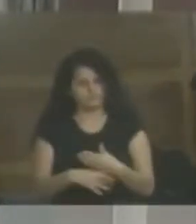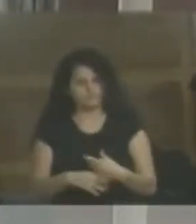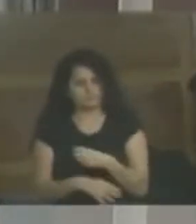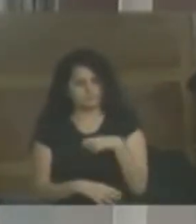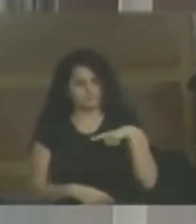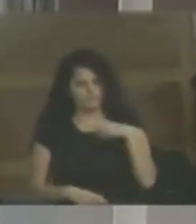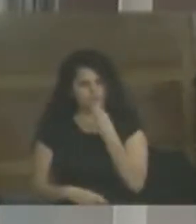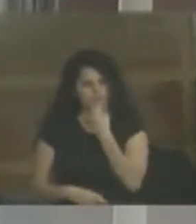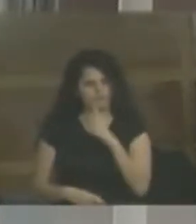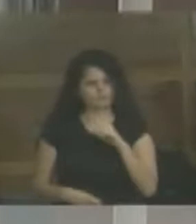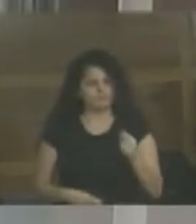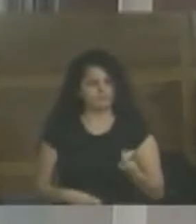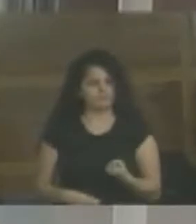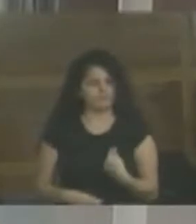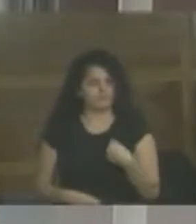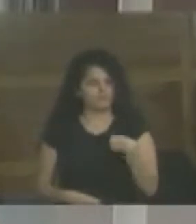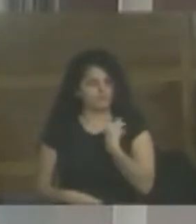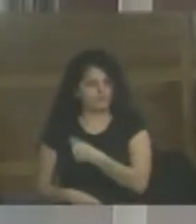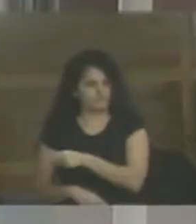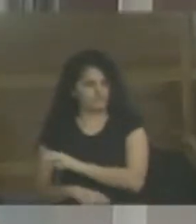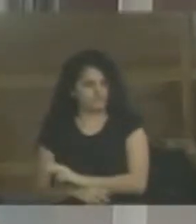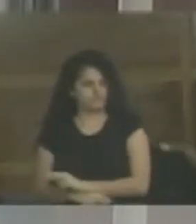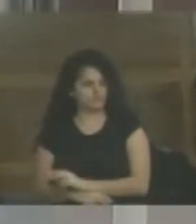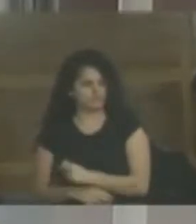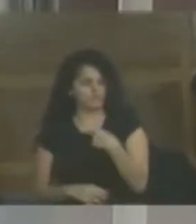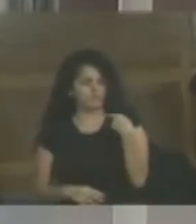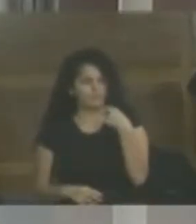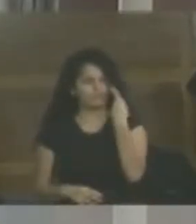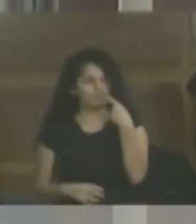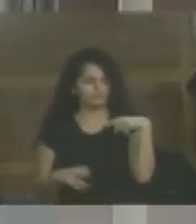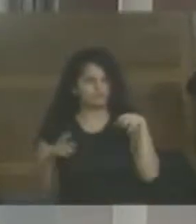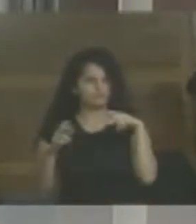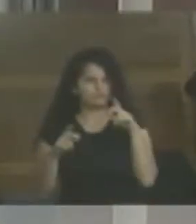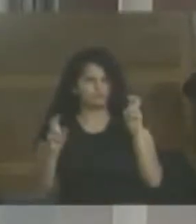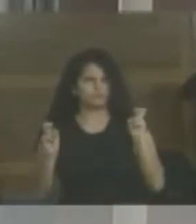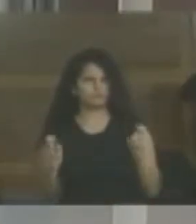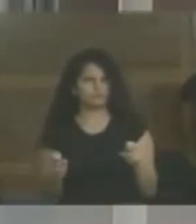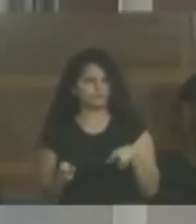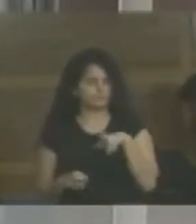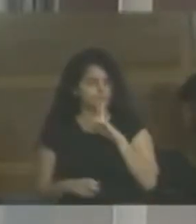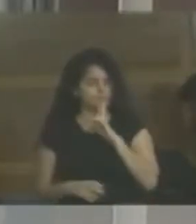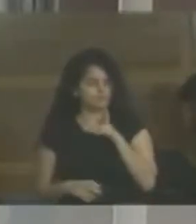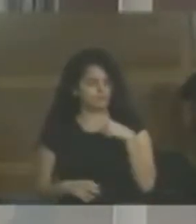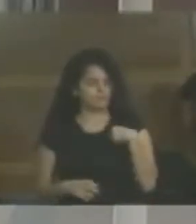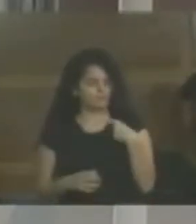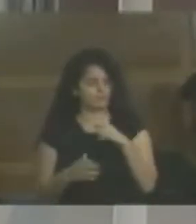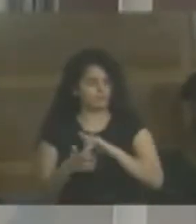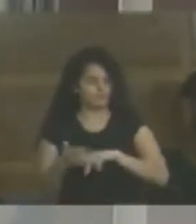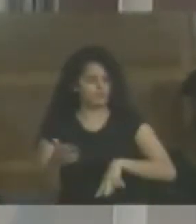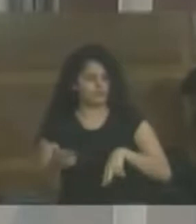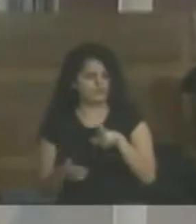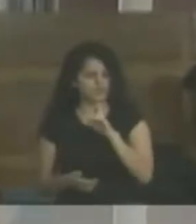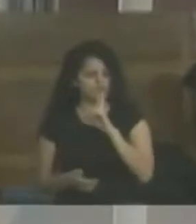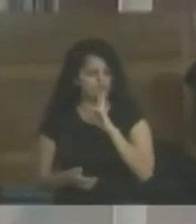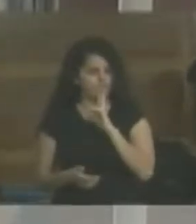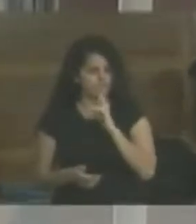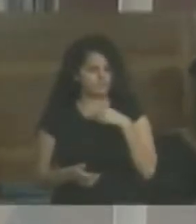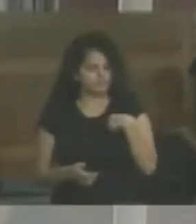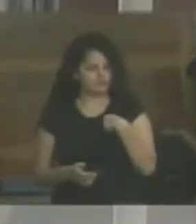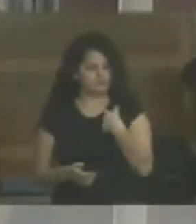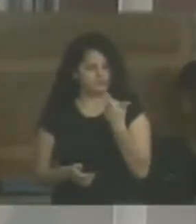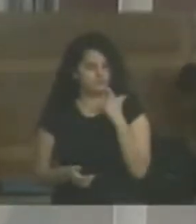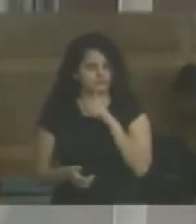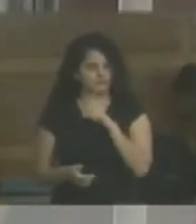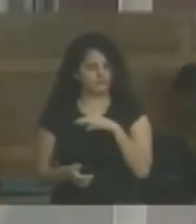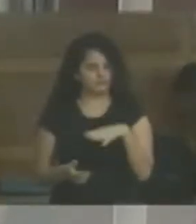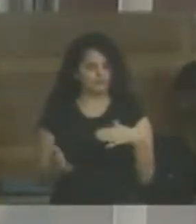orçamento. Eu vou aqui... Eu falei sobre a questão que me foi respondido, eu vou ler aqui das respostas que me foi passado hoje